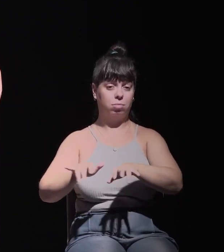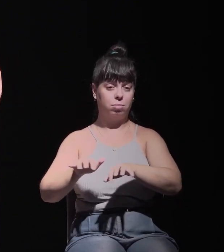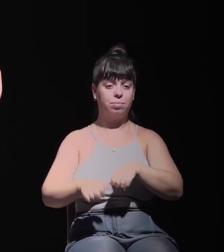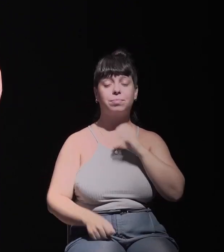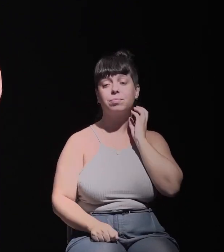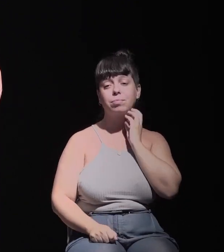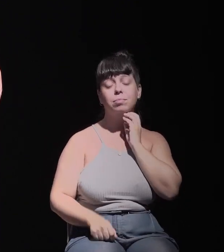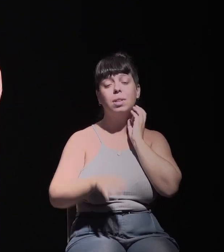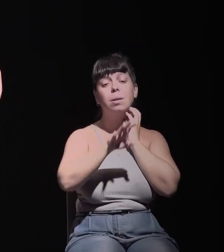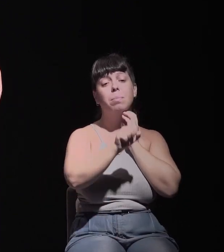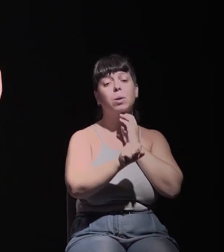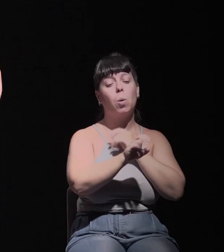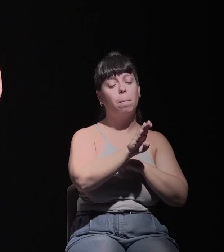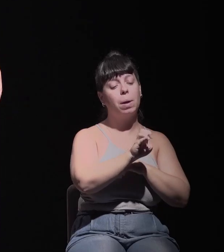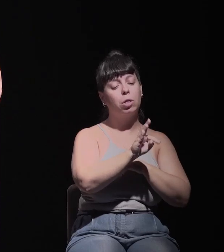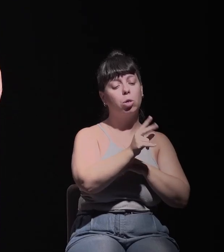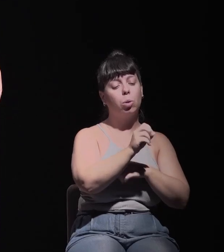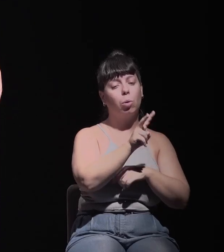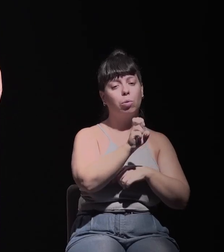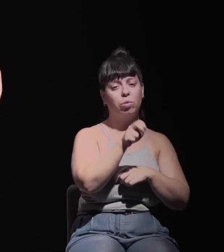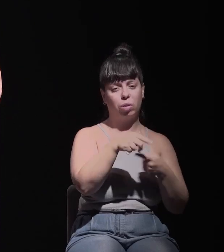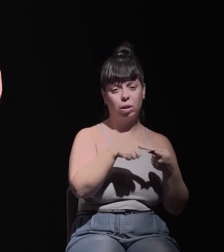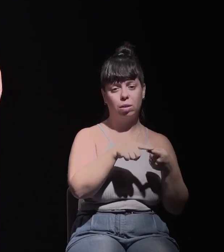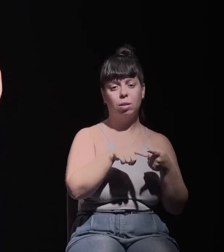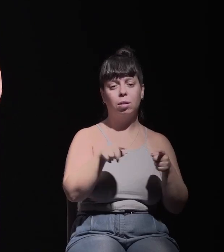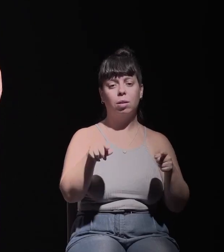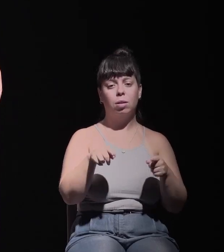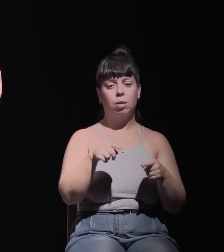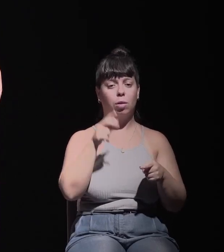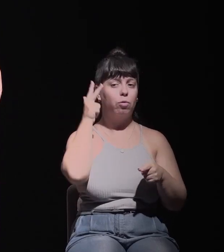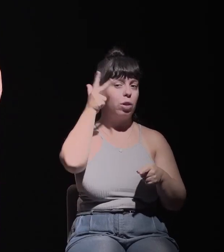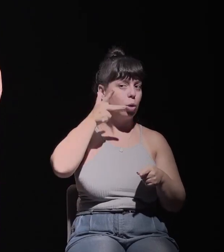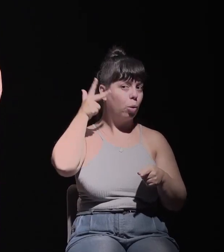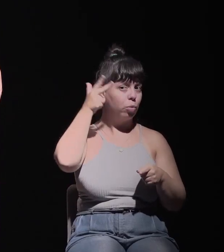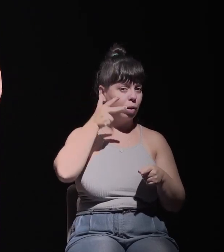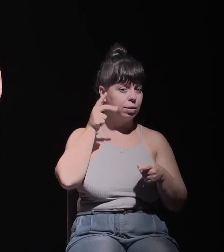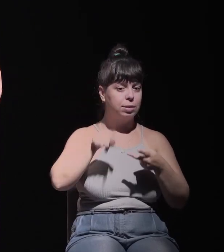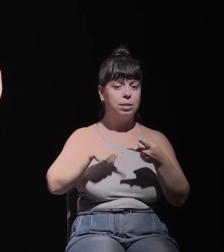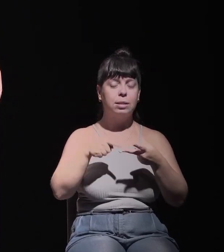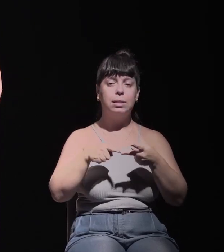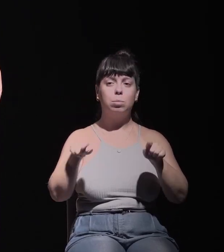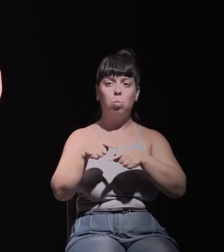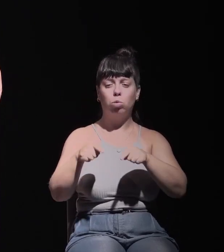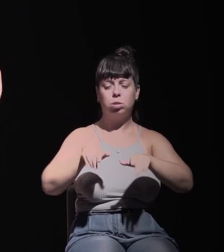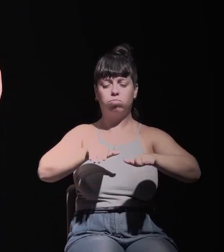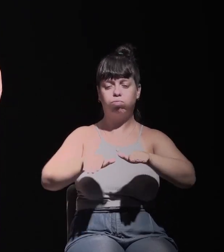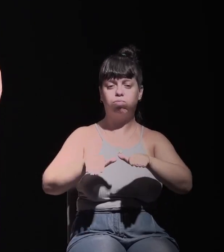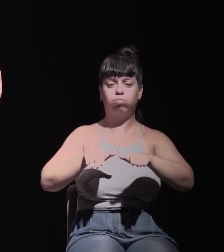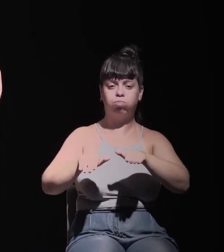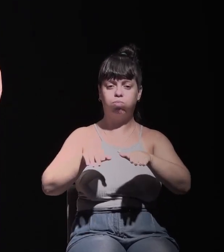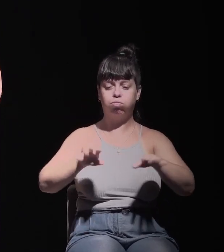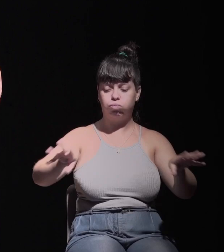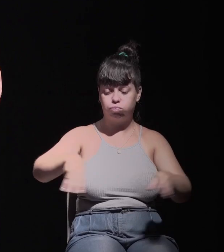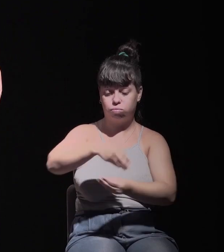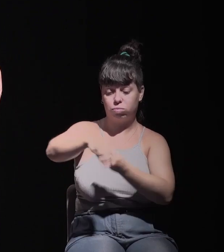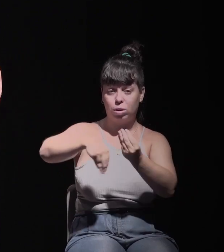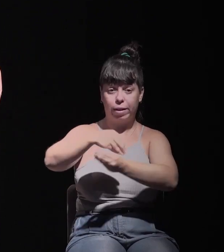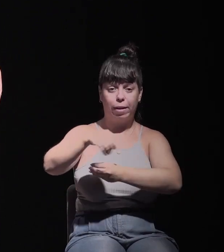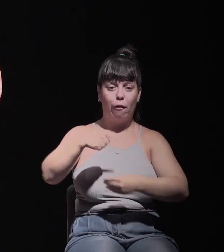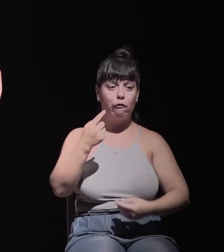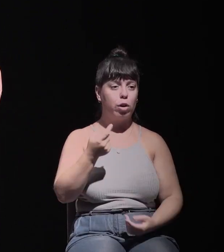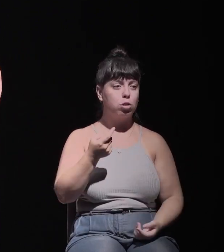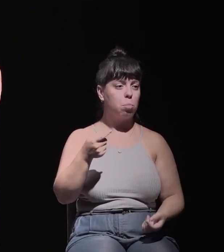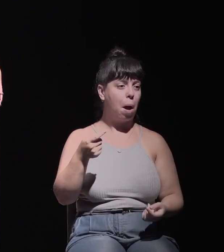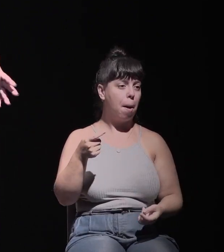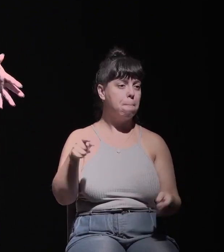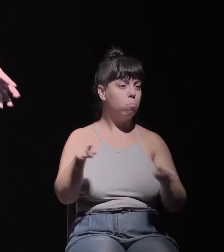que pegou Beethoven e música eletrônica e fez uma das trilhas mais inesquecíveis da história do cinema,